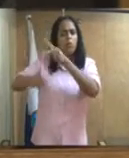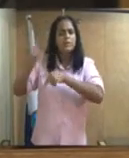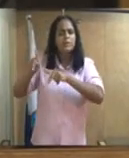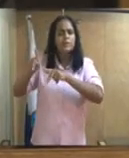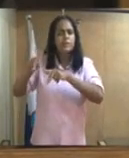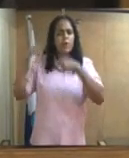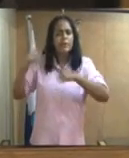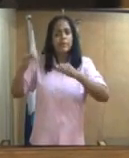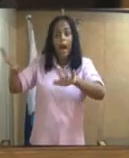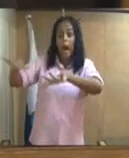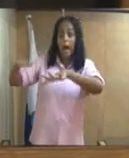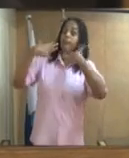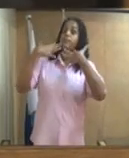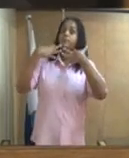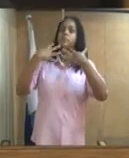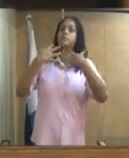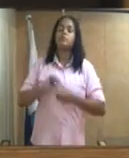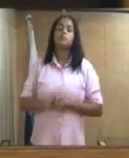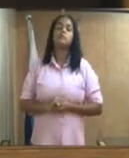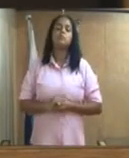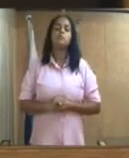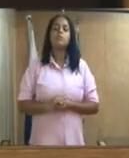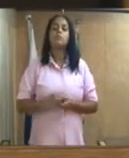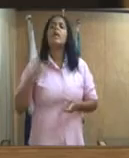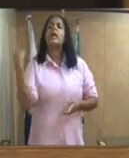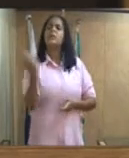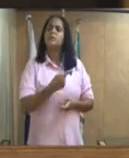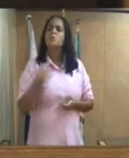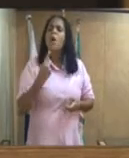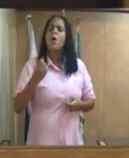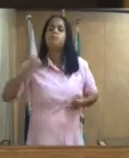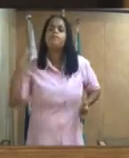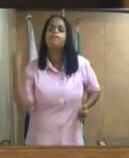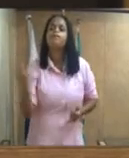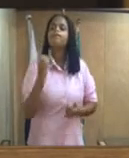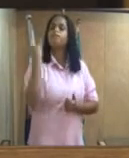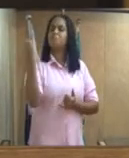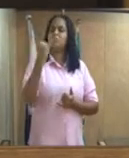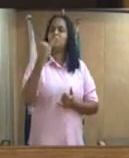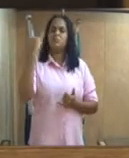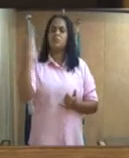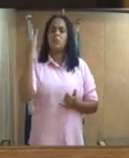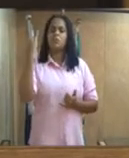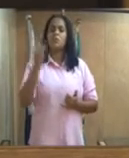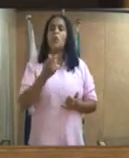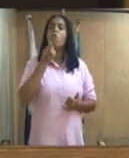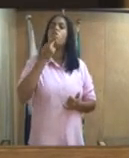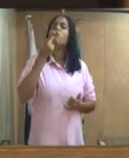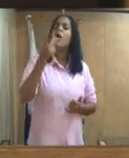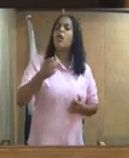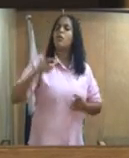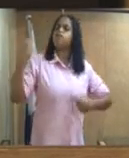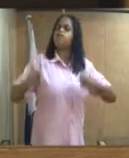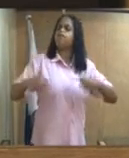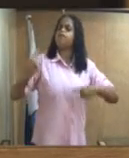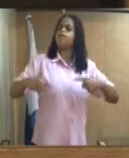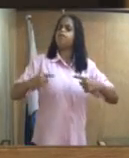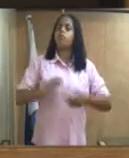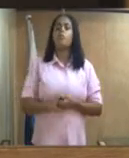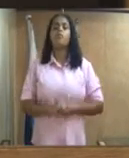atenção. Num momento tão importante que estamos discutindo, Gilberto,